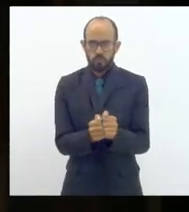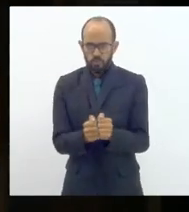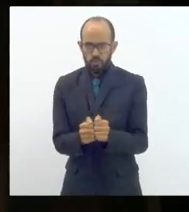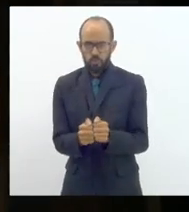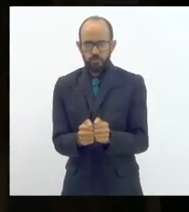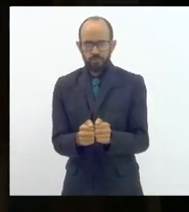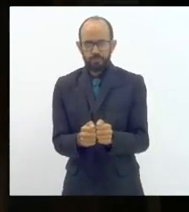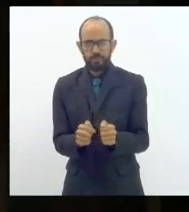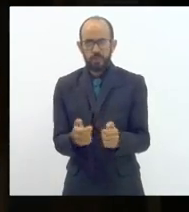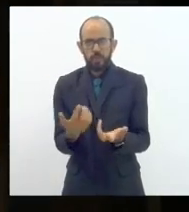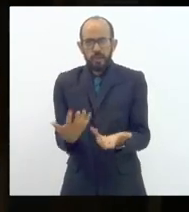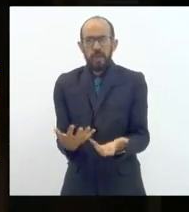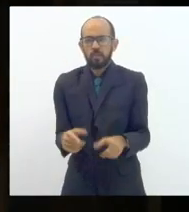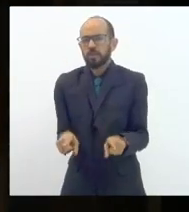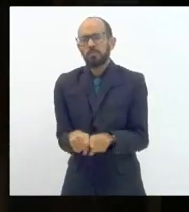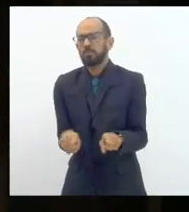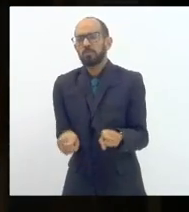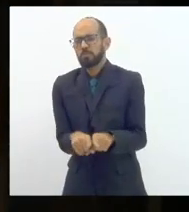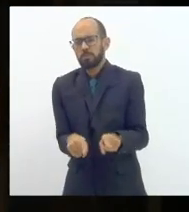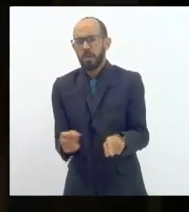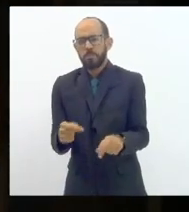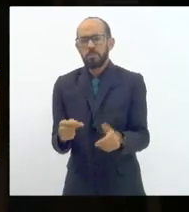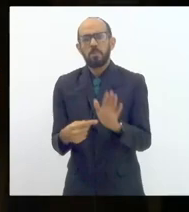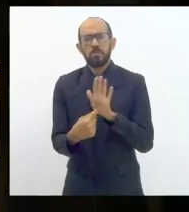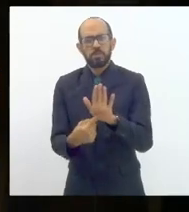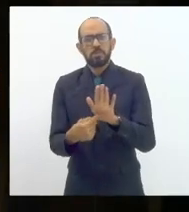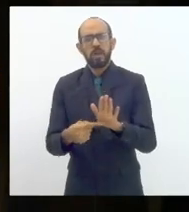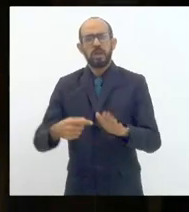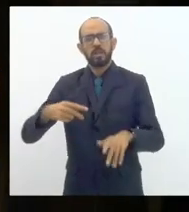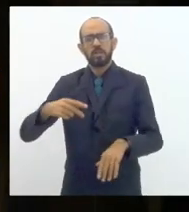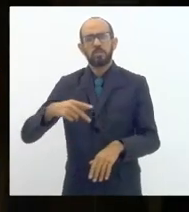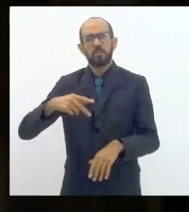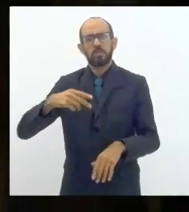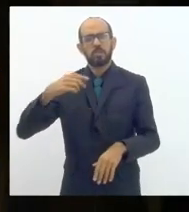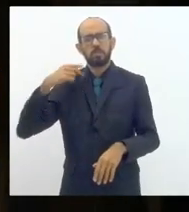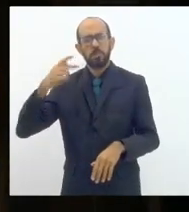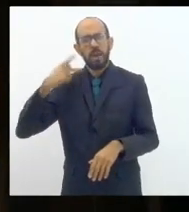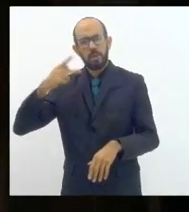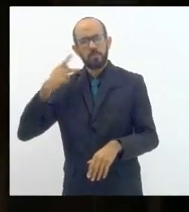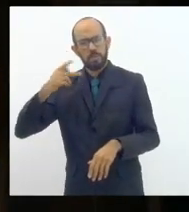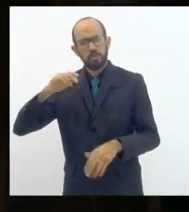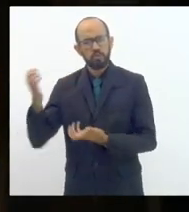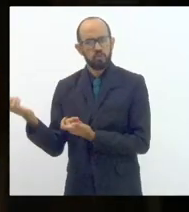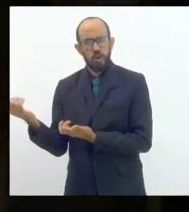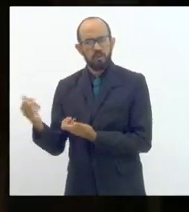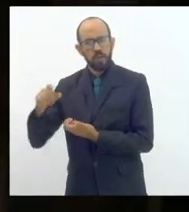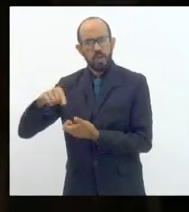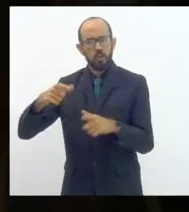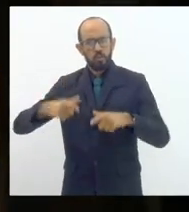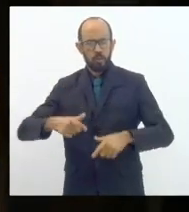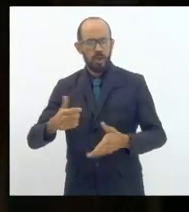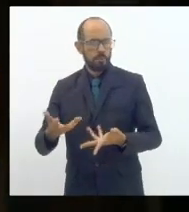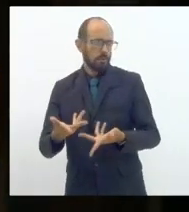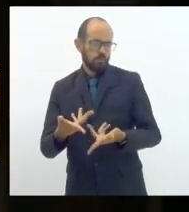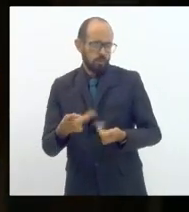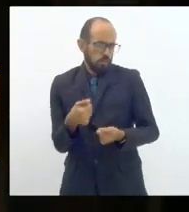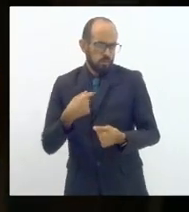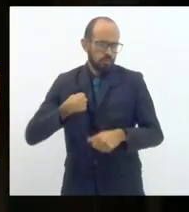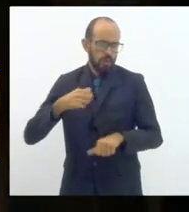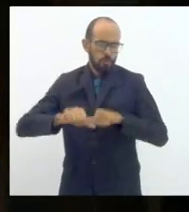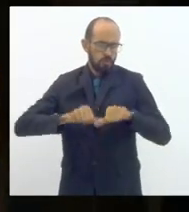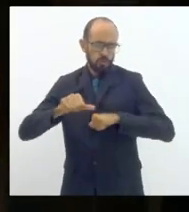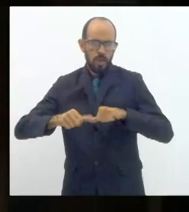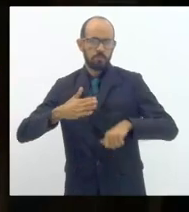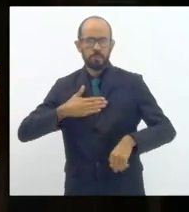vim dar segurança, mostrar que o PJ é um lugar incrível, que vai mudar a vida de vocês, porque mudou a minha, e eu tenho certeza que esse ano vai mudar